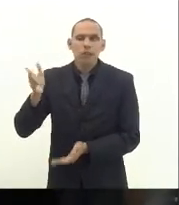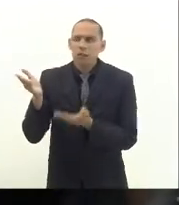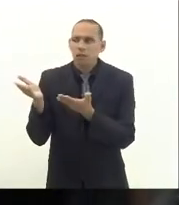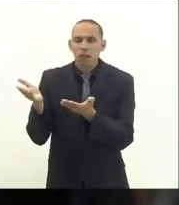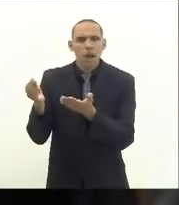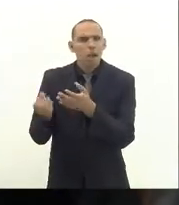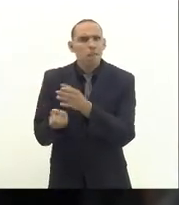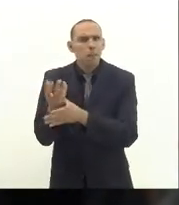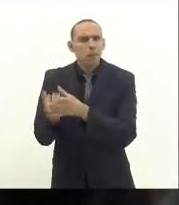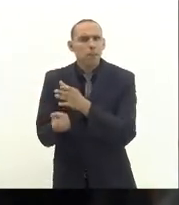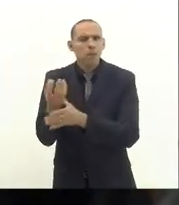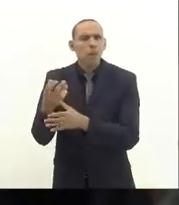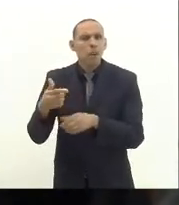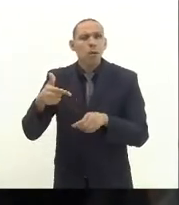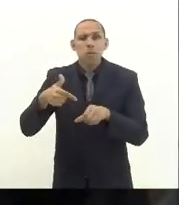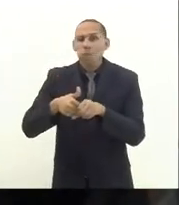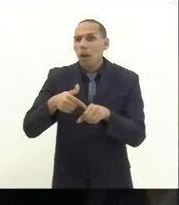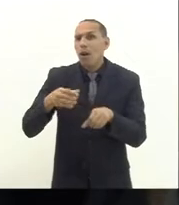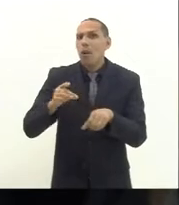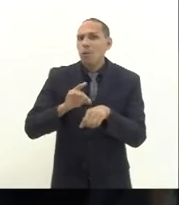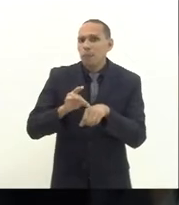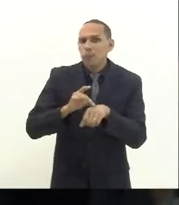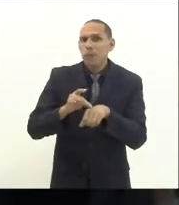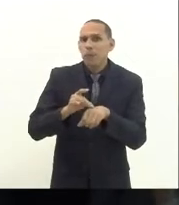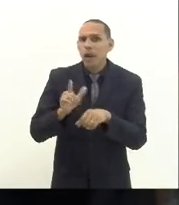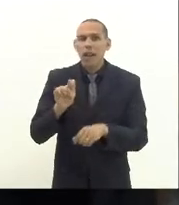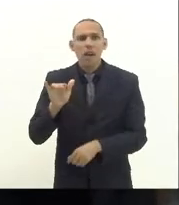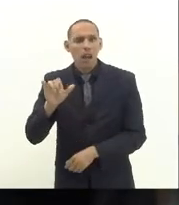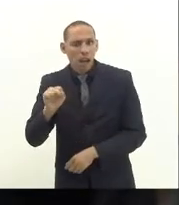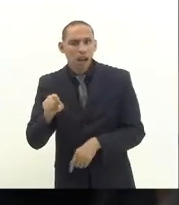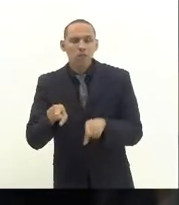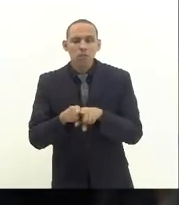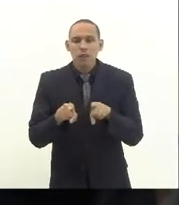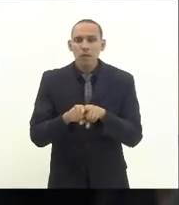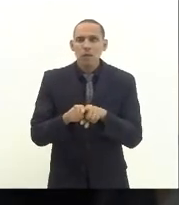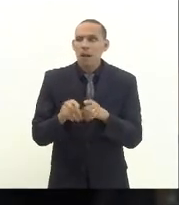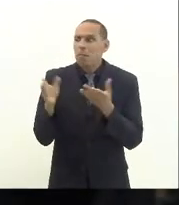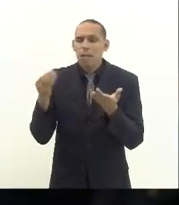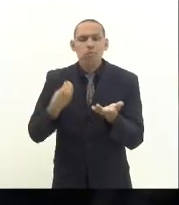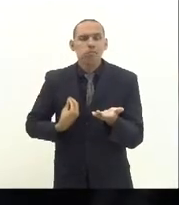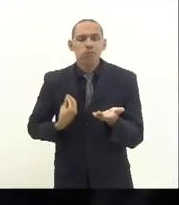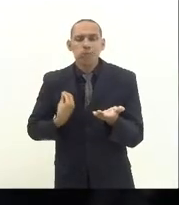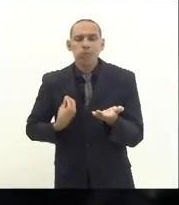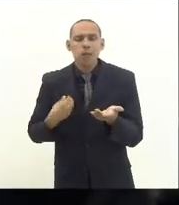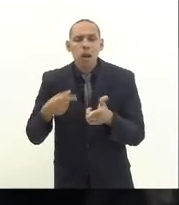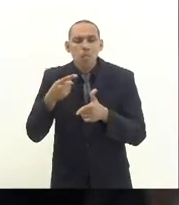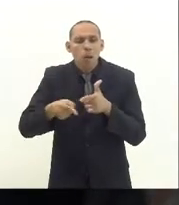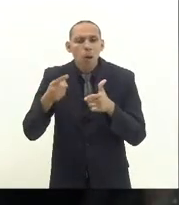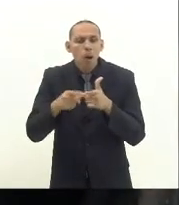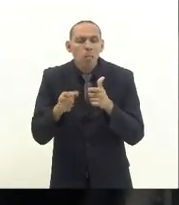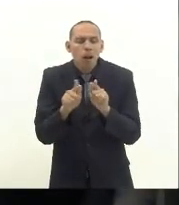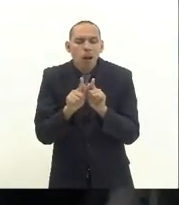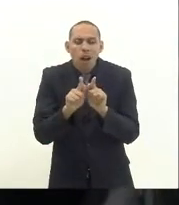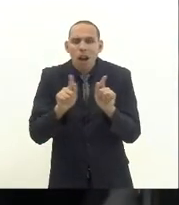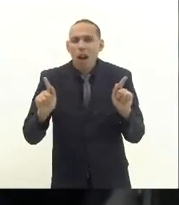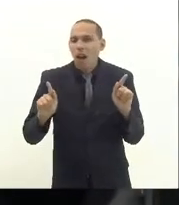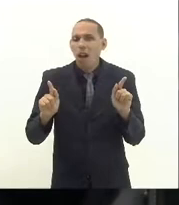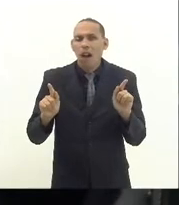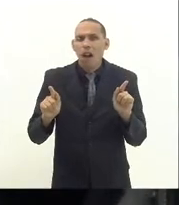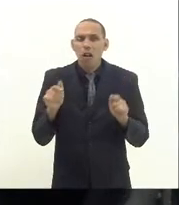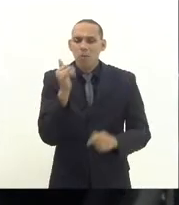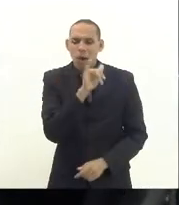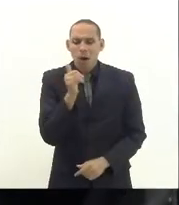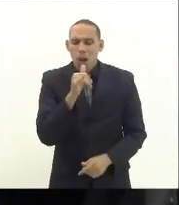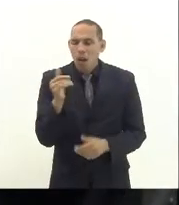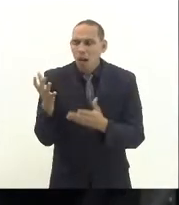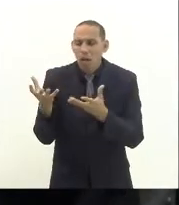é produtora de petróleo de gás natural e vive um problema Severo de fornecimento de energia